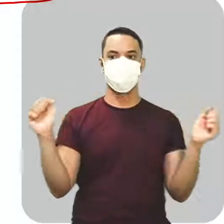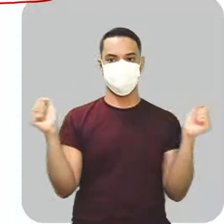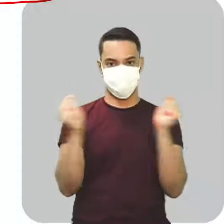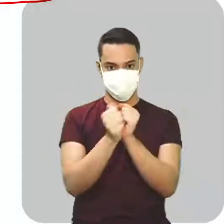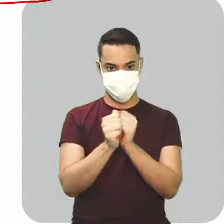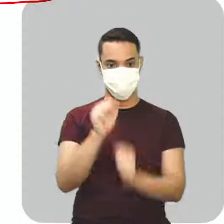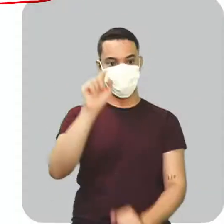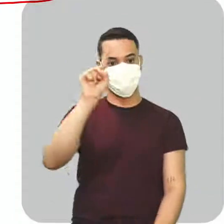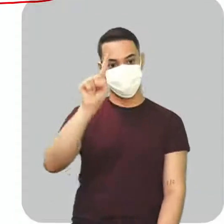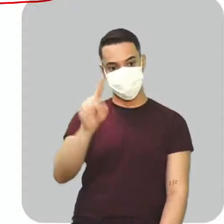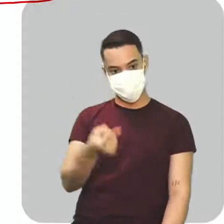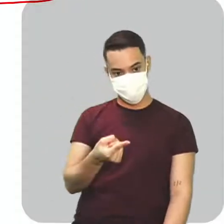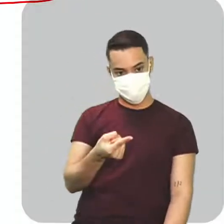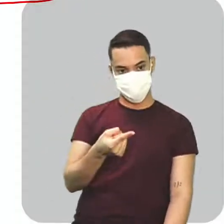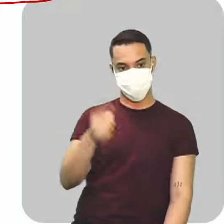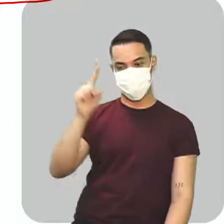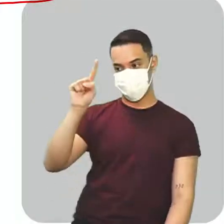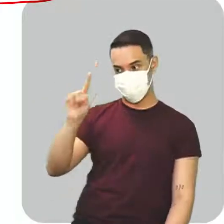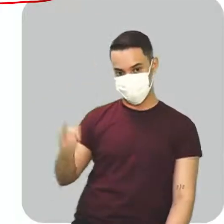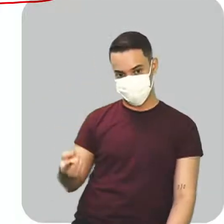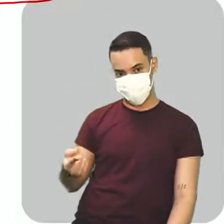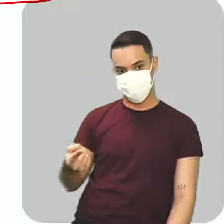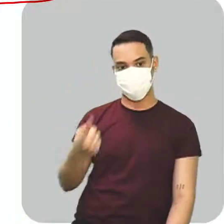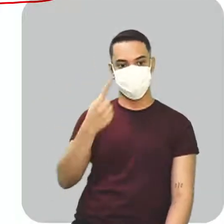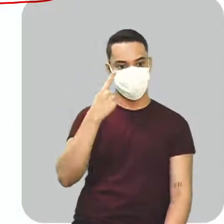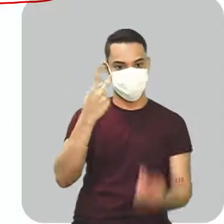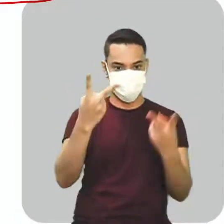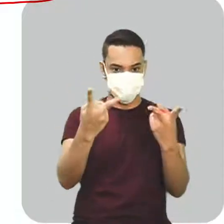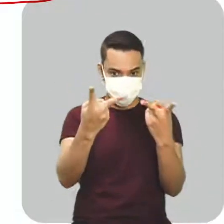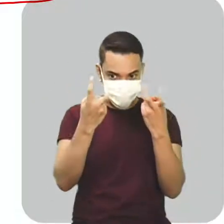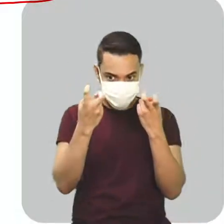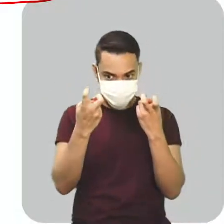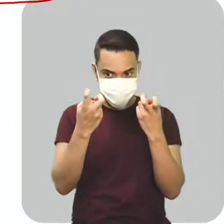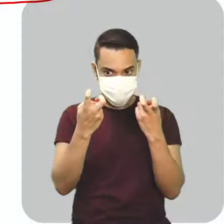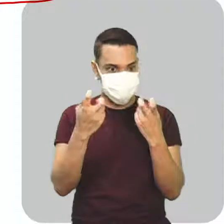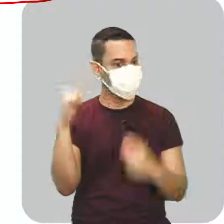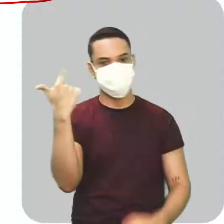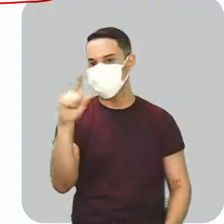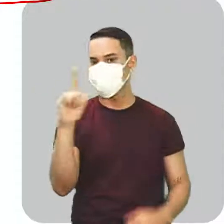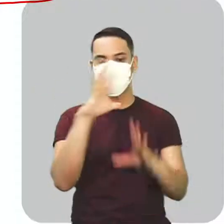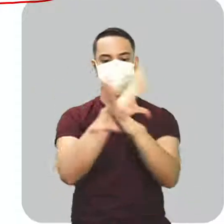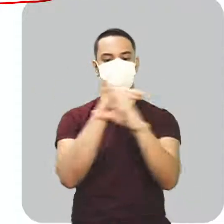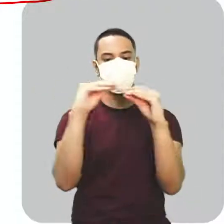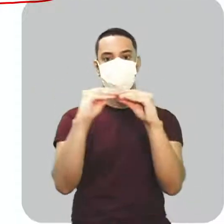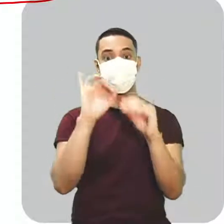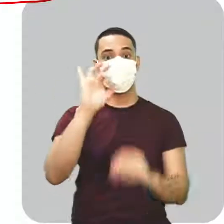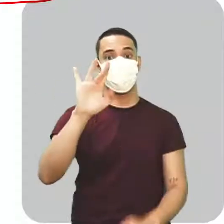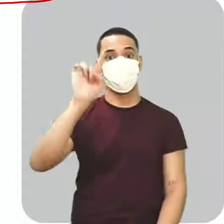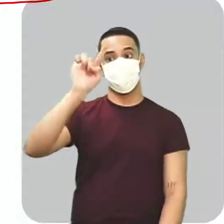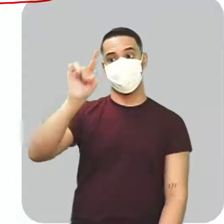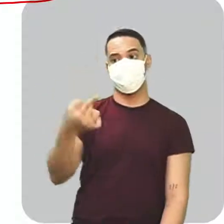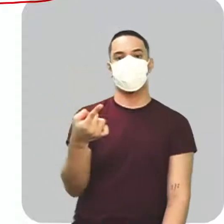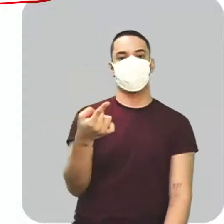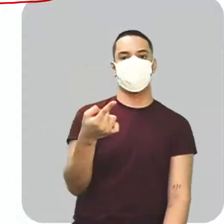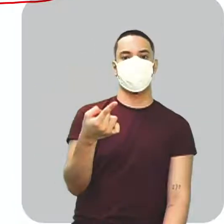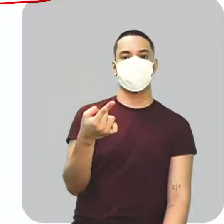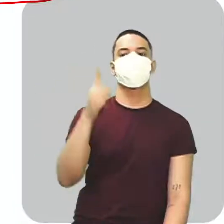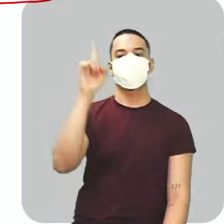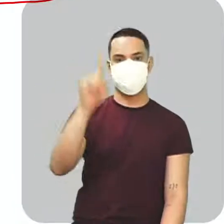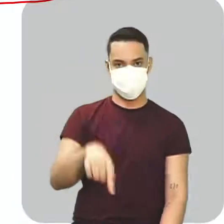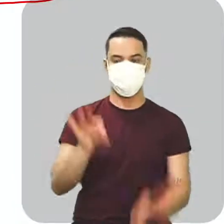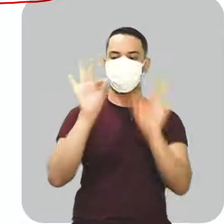vírgula aqui, ó. Beleza? Aqui, ó. Não apareceu nenhum conectivo. Então, né?